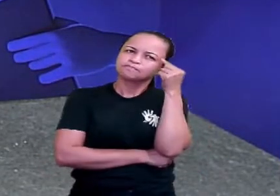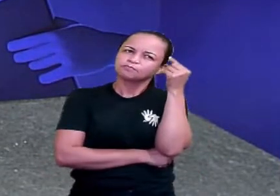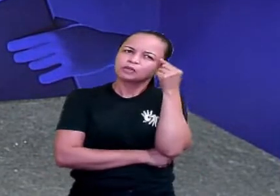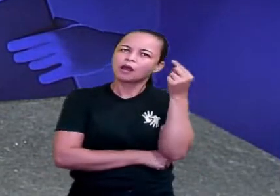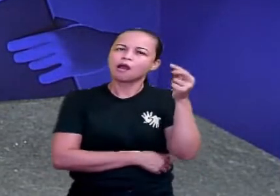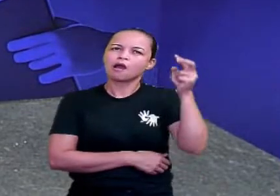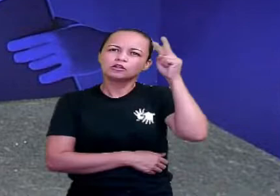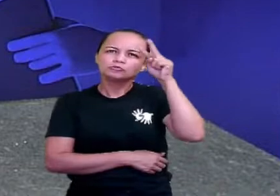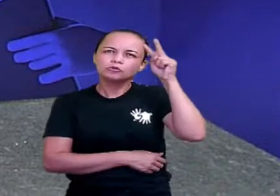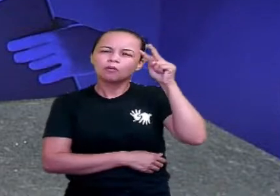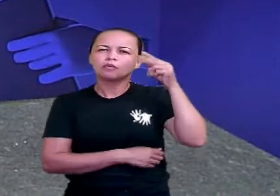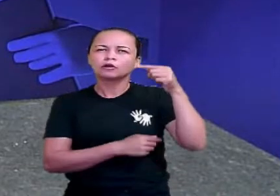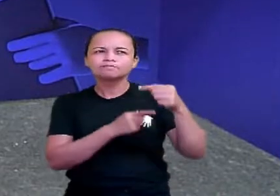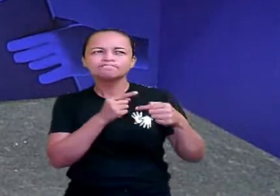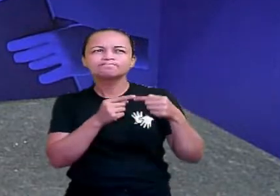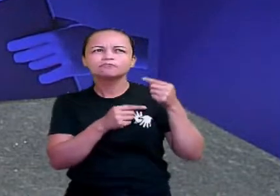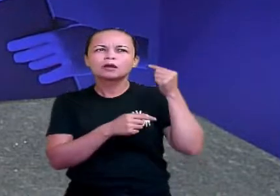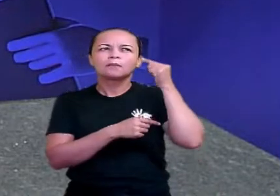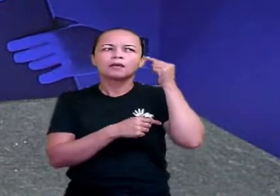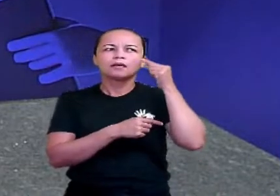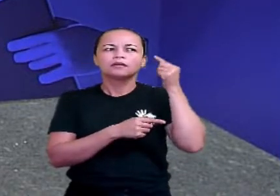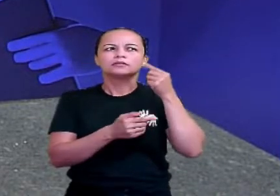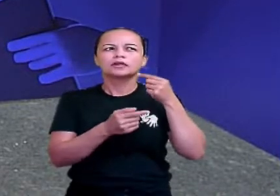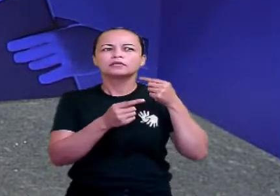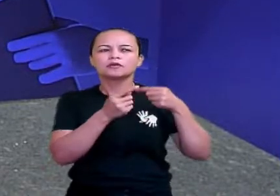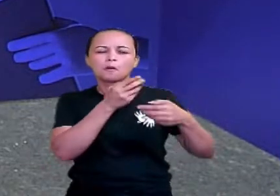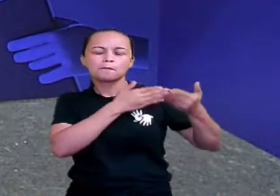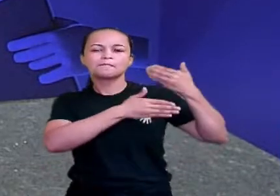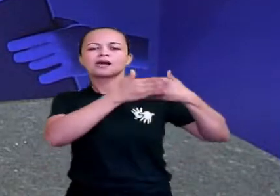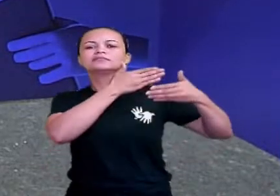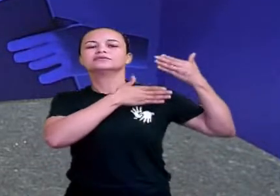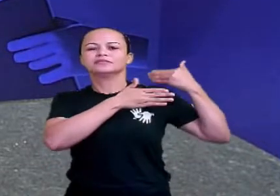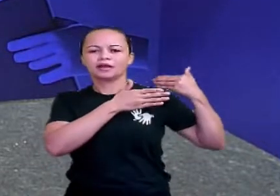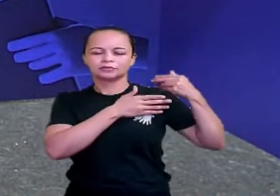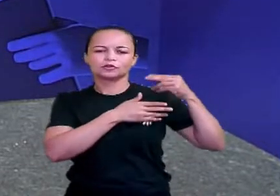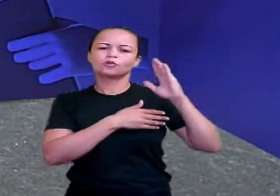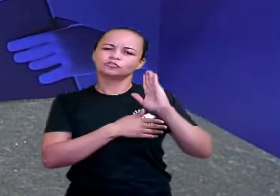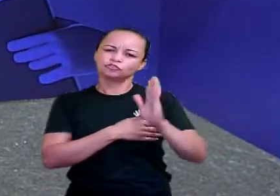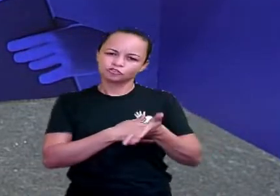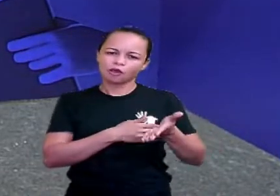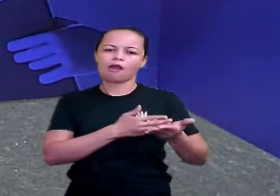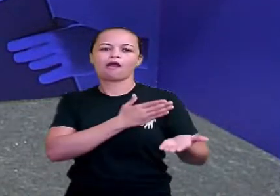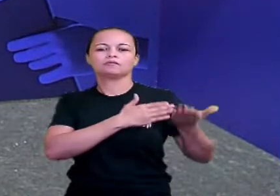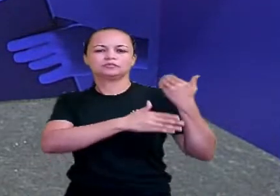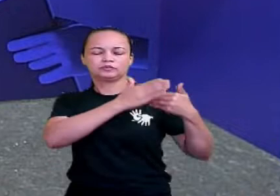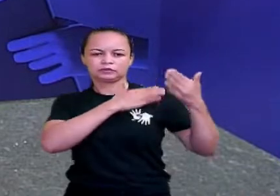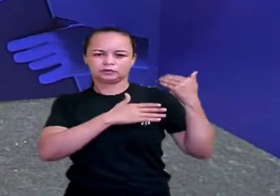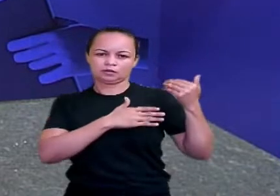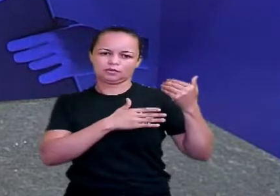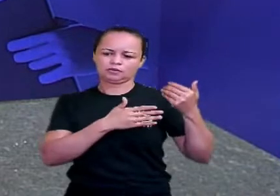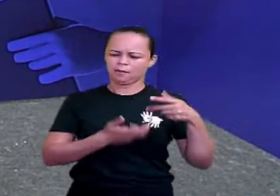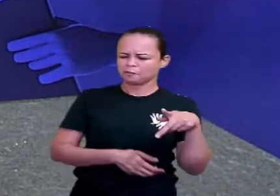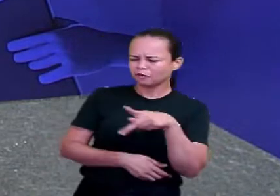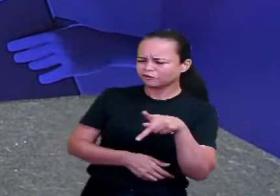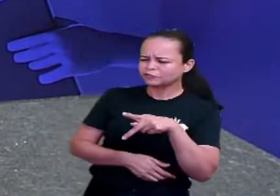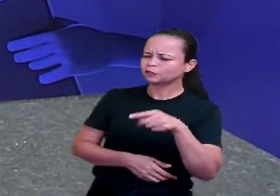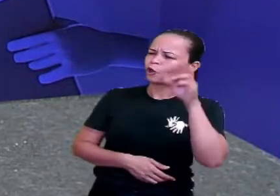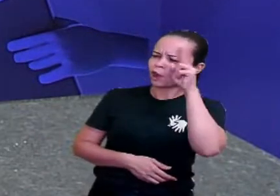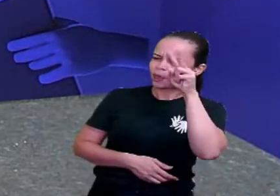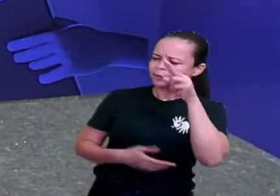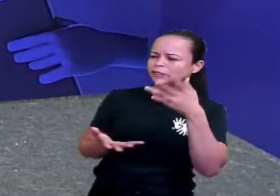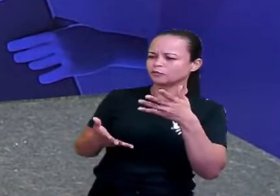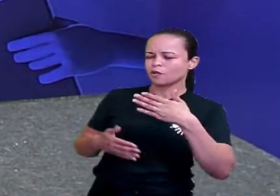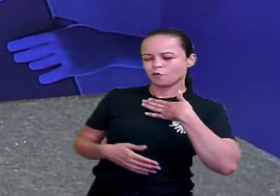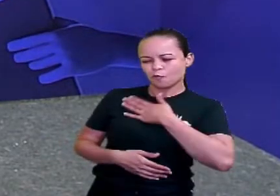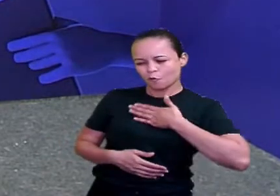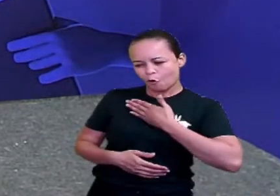gente analisa o nosso passado. É um tempo que já passou. Ah, professora, eu estou me lembrando agora que eu gosto de brincar com meus